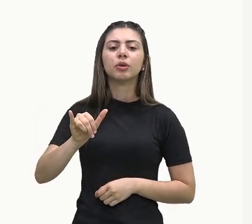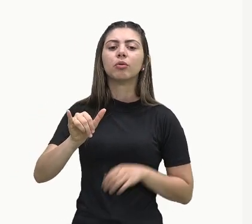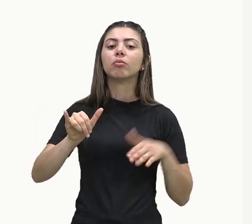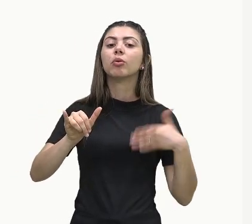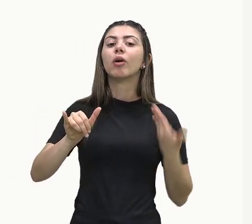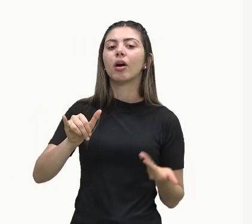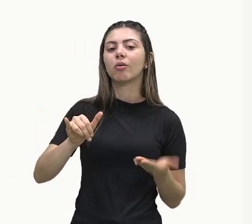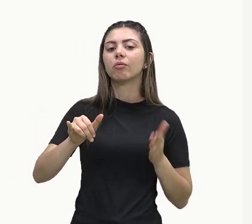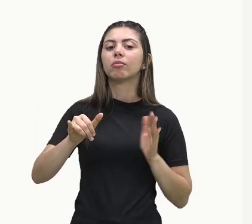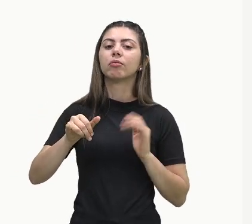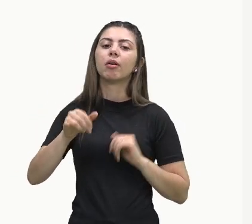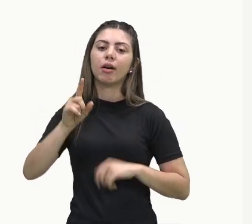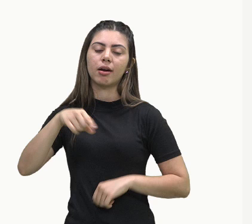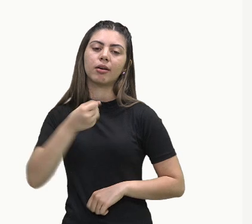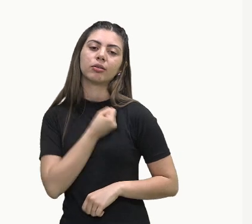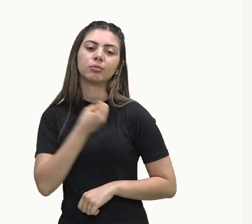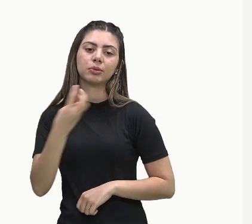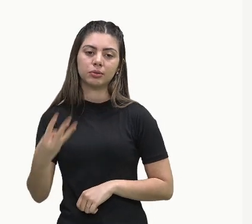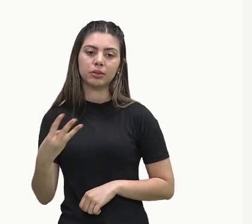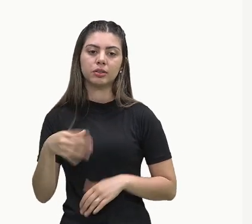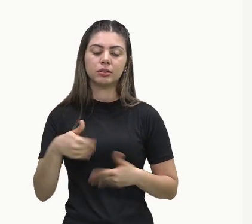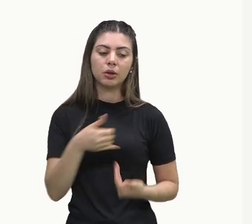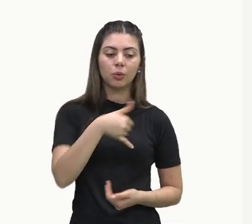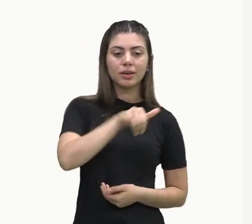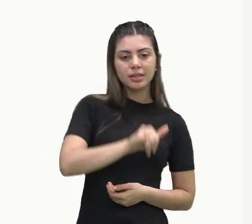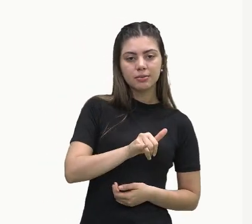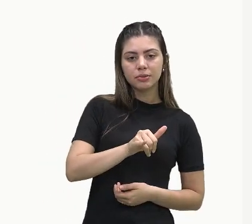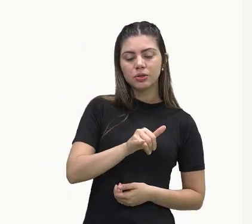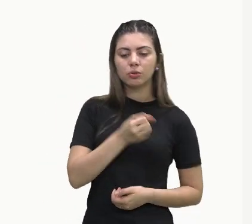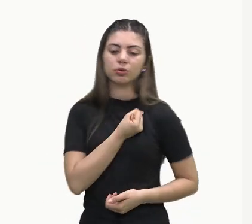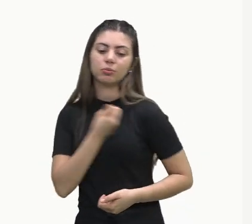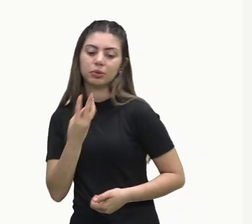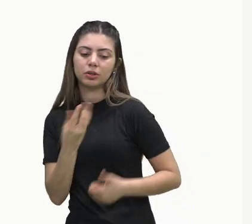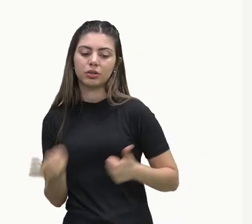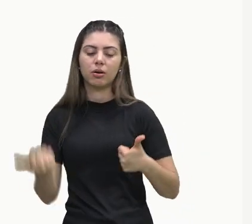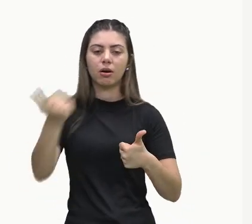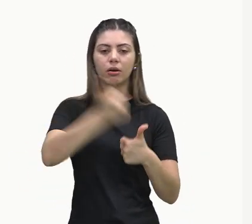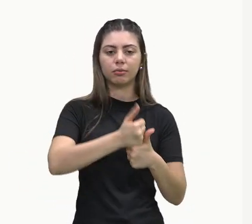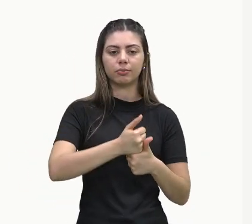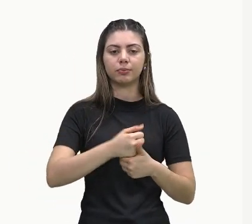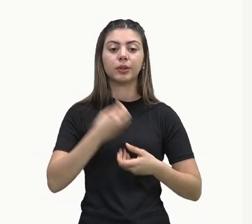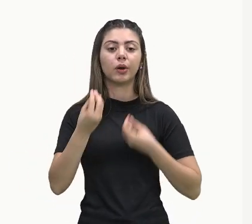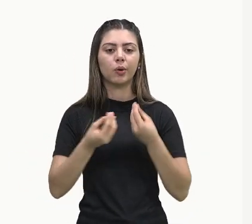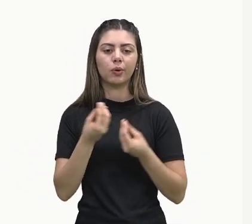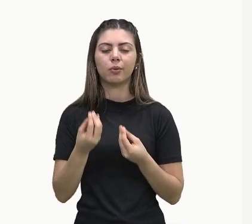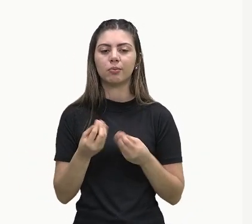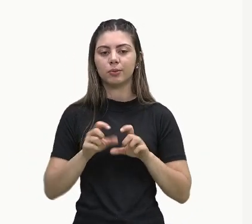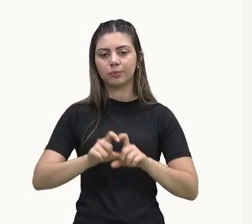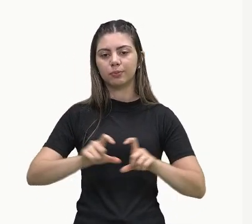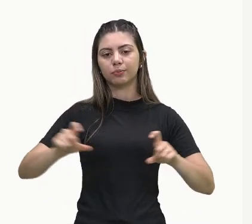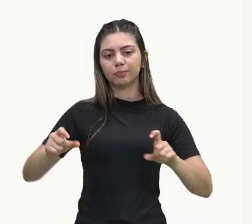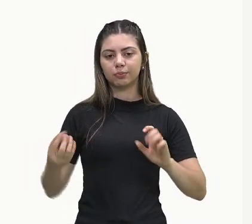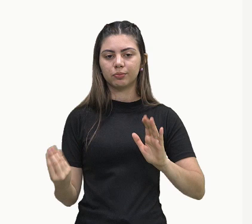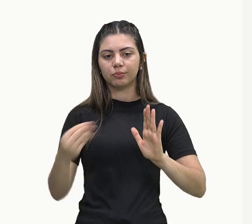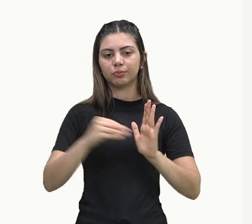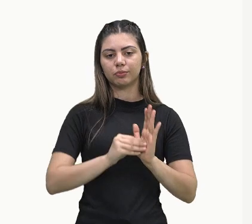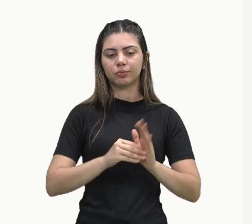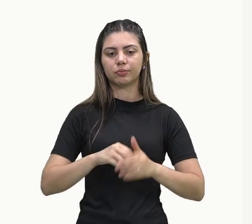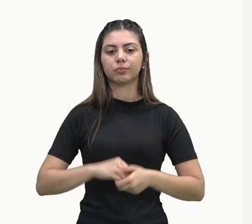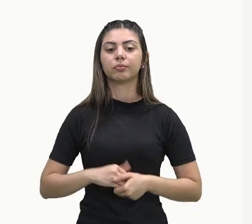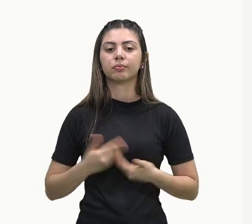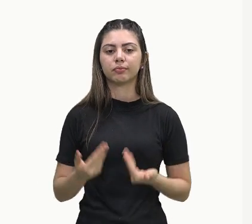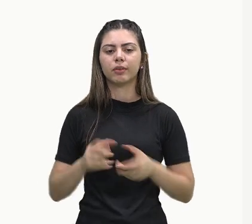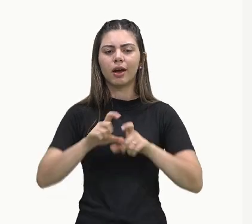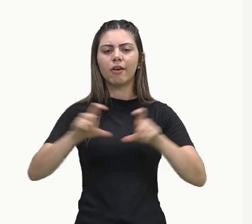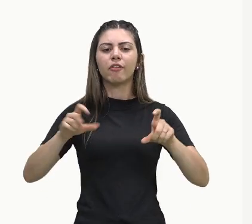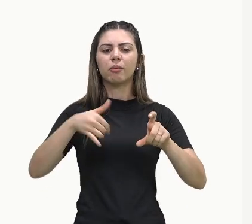o 3 então aonde tem Y vai sair e vai entrar o 3 por isso que ficou na formaa genérica eu tenho Y igual a